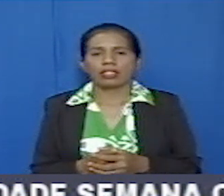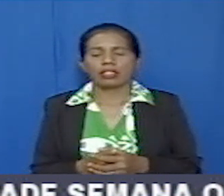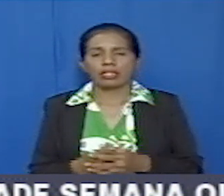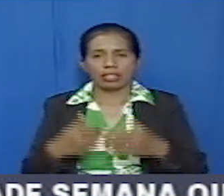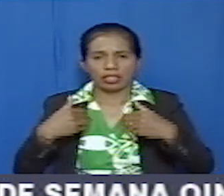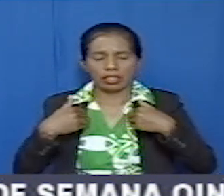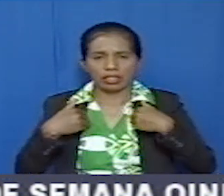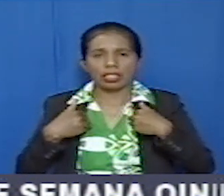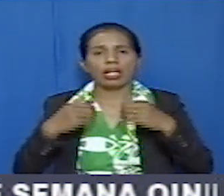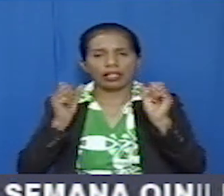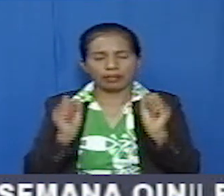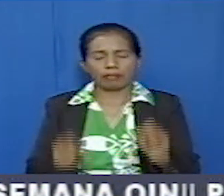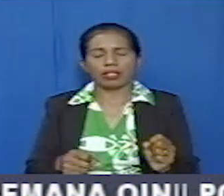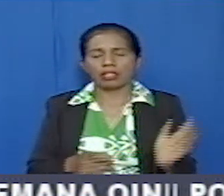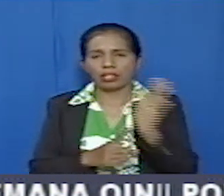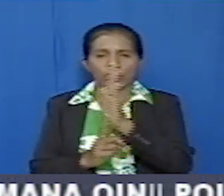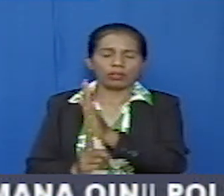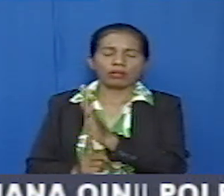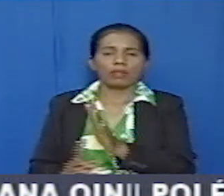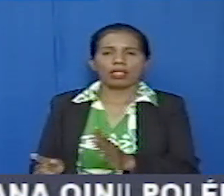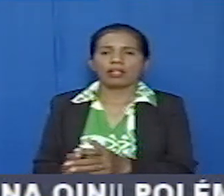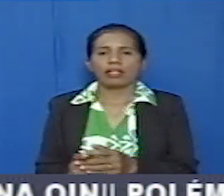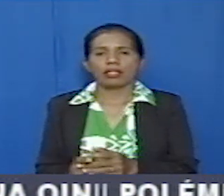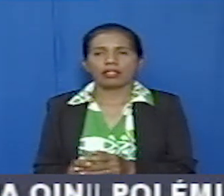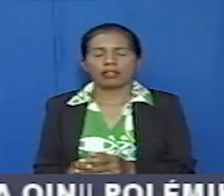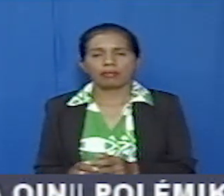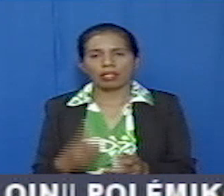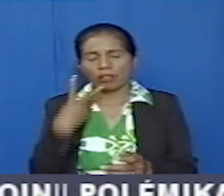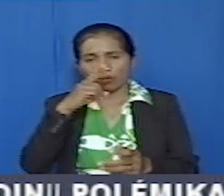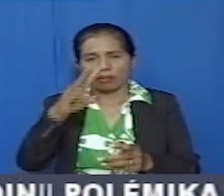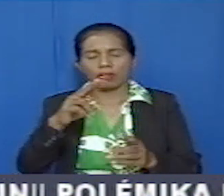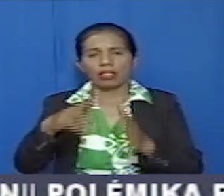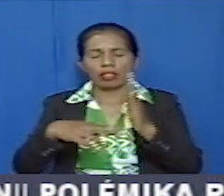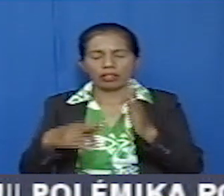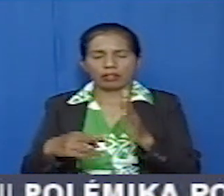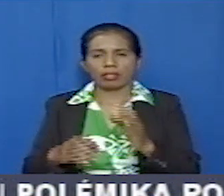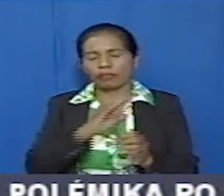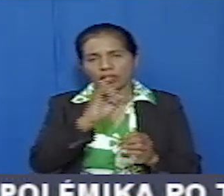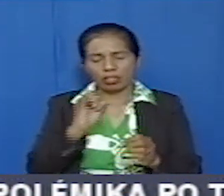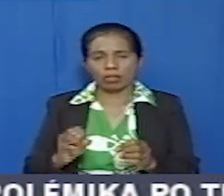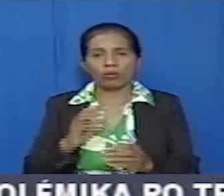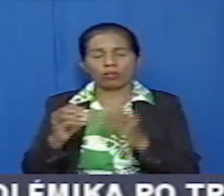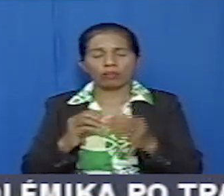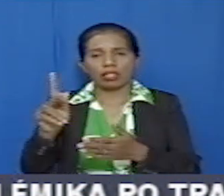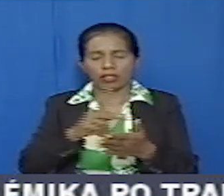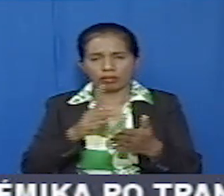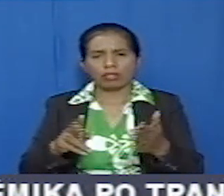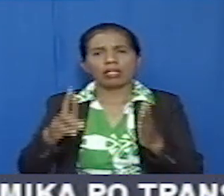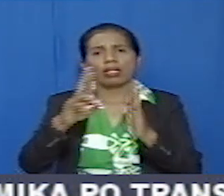e a potência, né? Probabilidade de nebo, vai a medida sira, vai a investigação criminal. Relatório